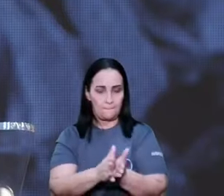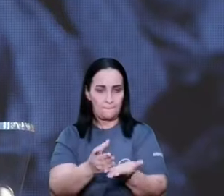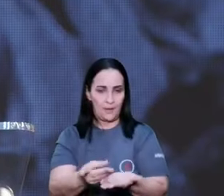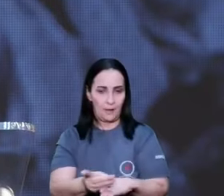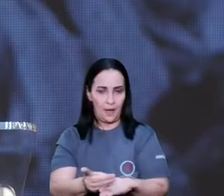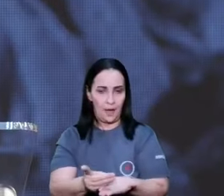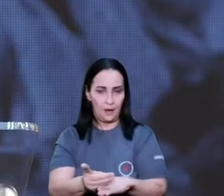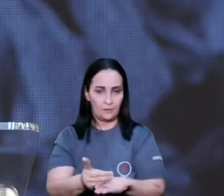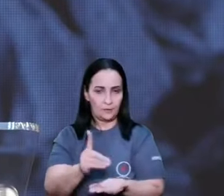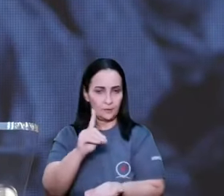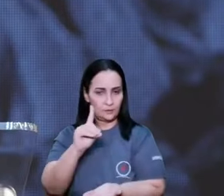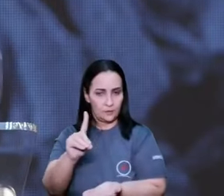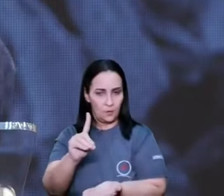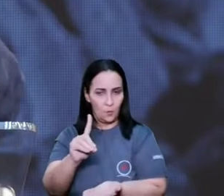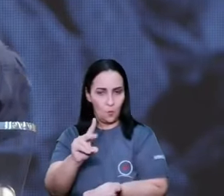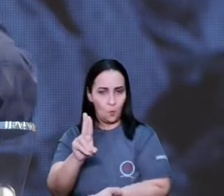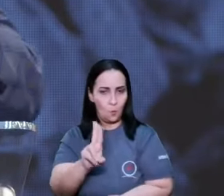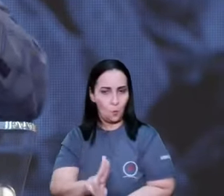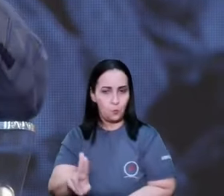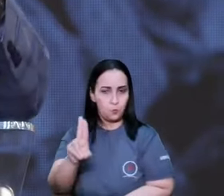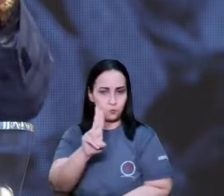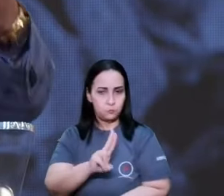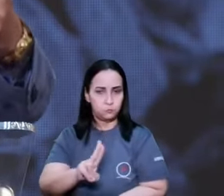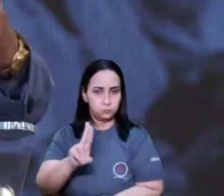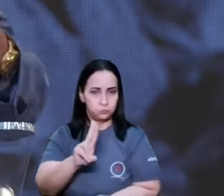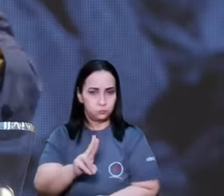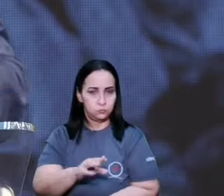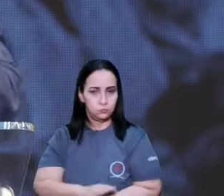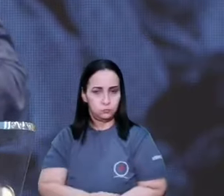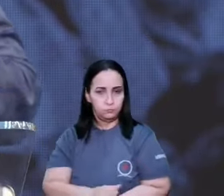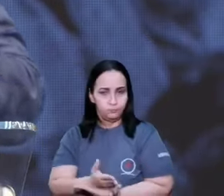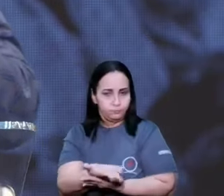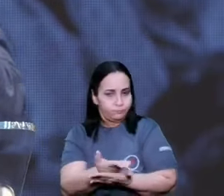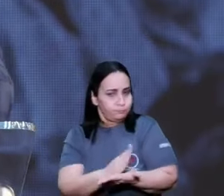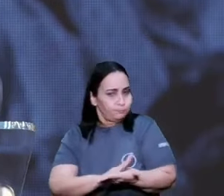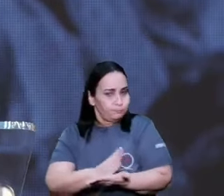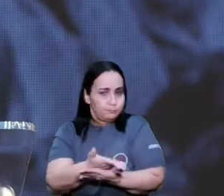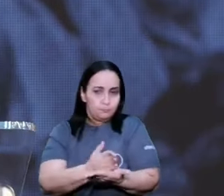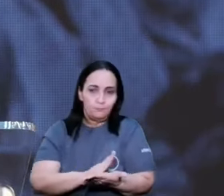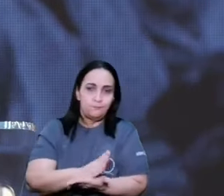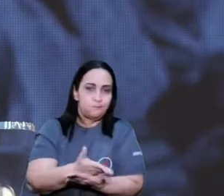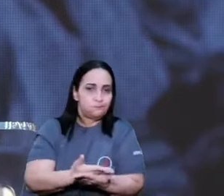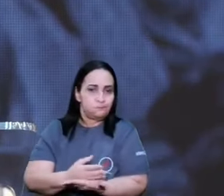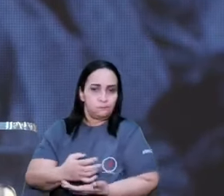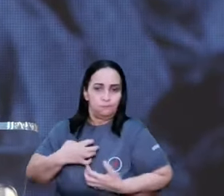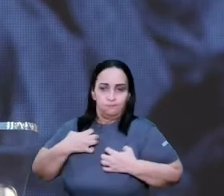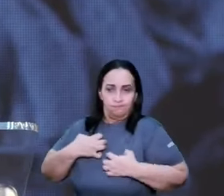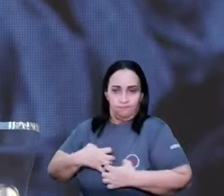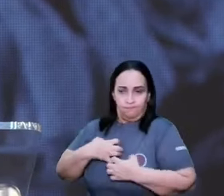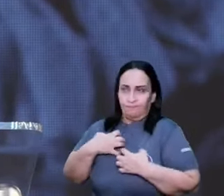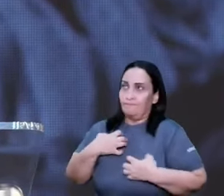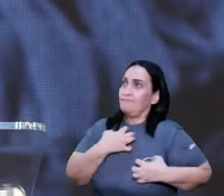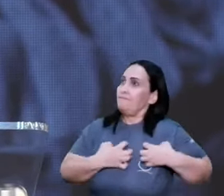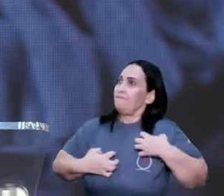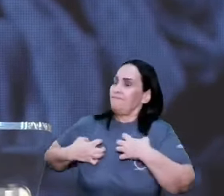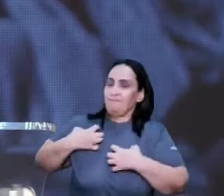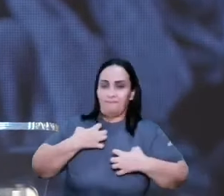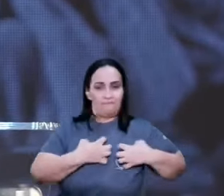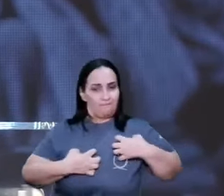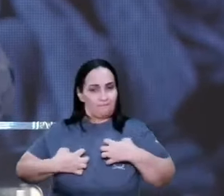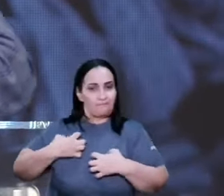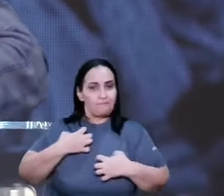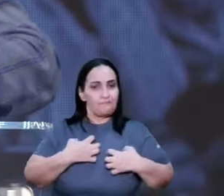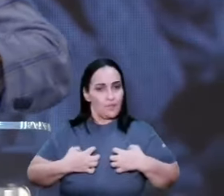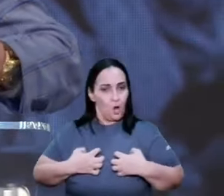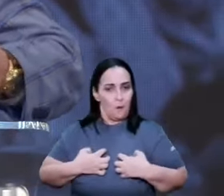perturbar que é uma alteração emocional no homem emocional de Jesus